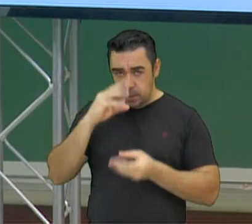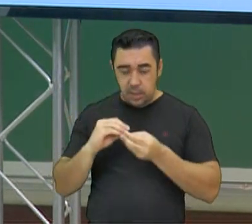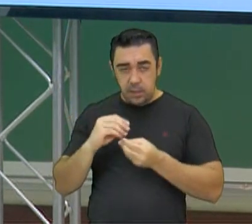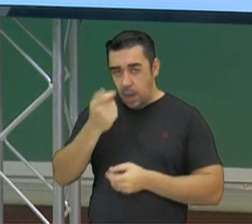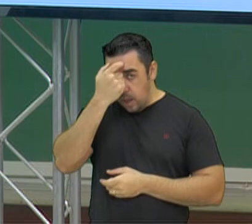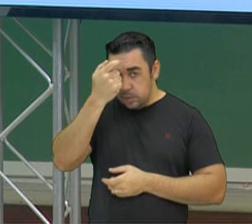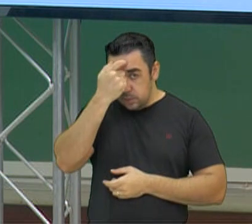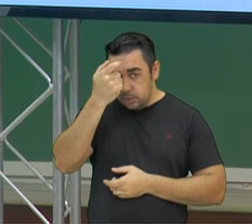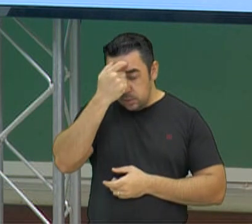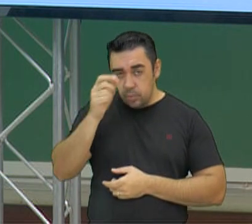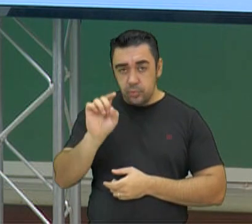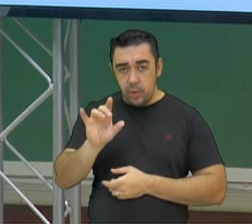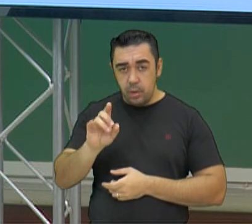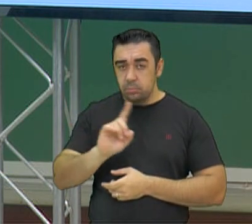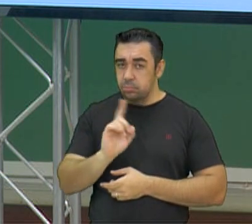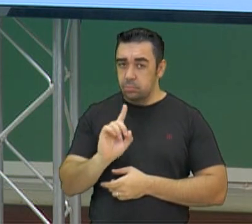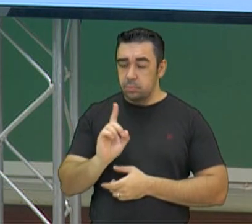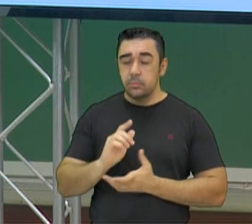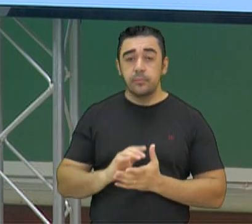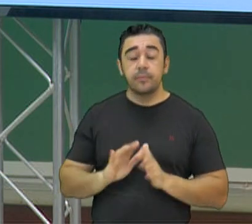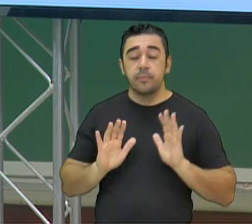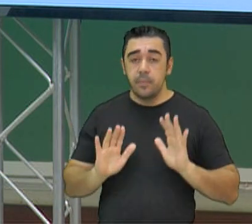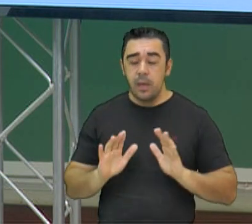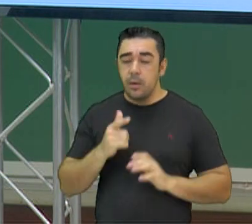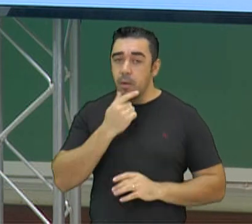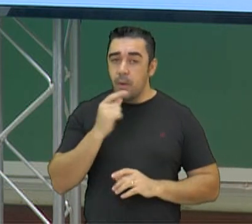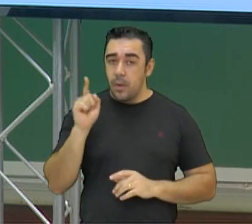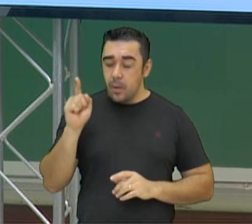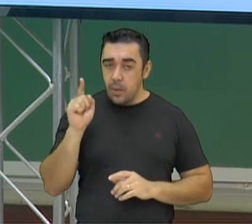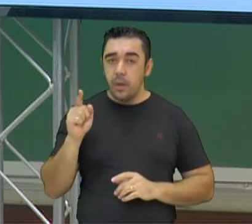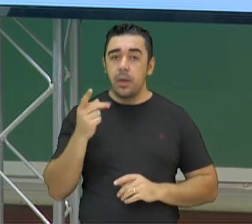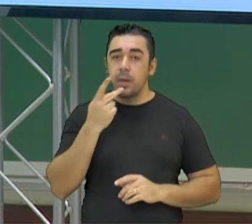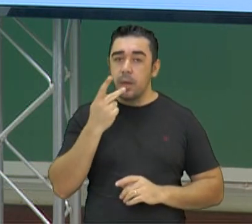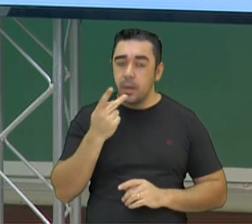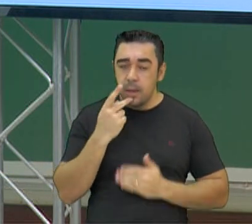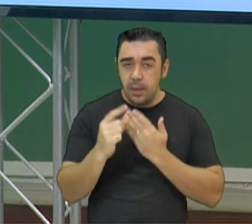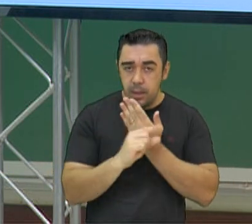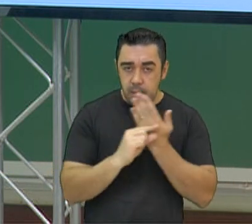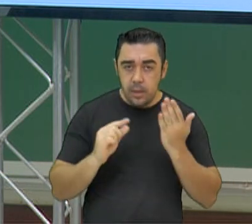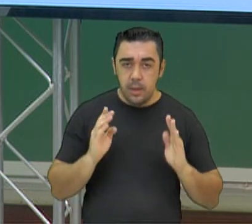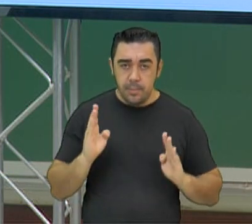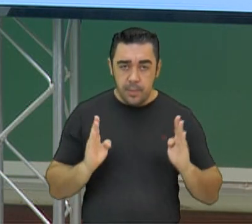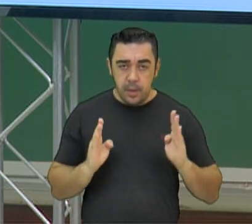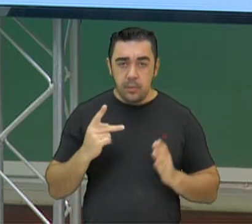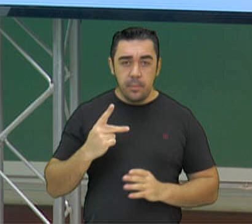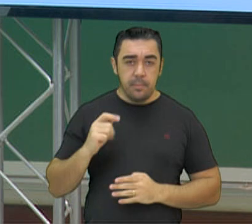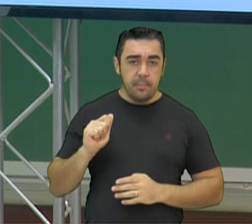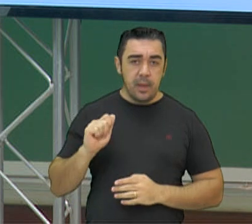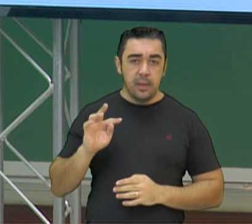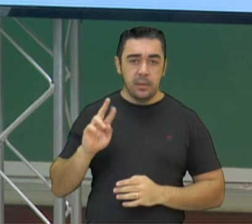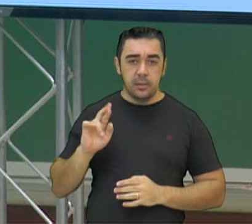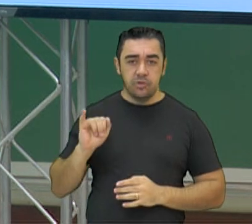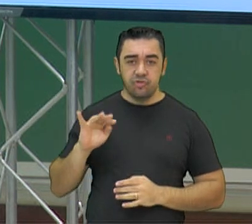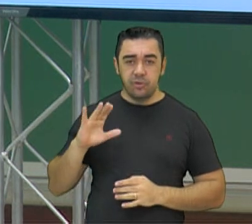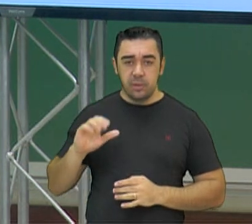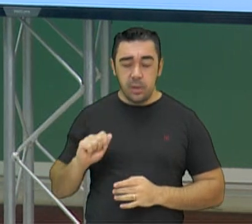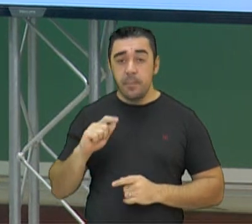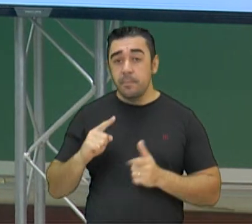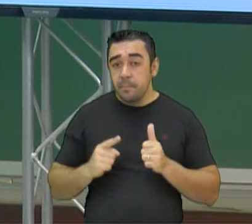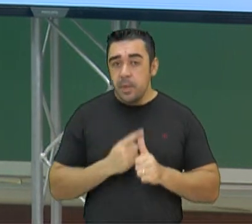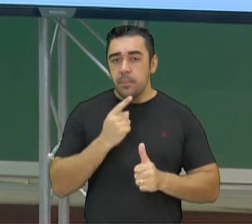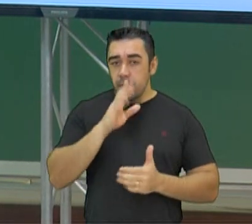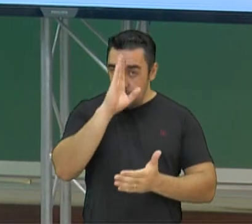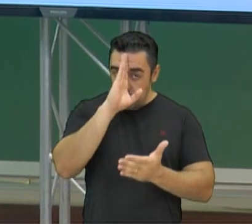só ficar pensando. Para Santo Agostinho e todo esse período aí da patrística, você primeiro tem